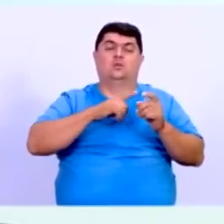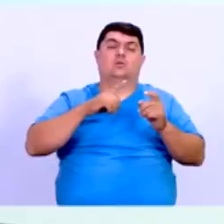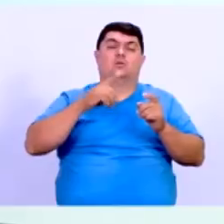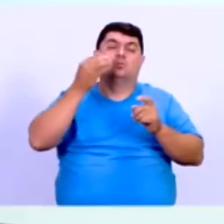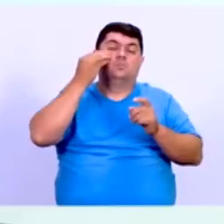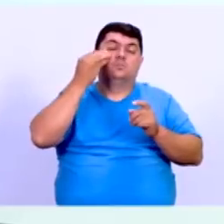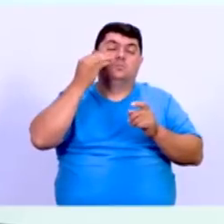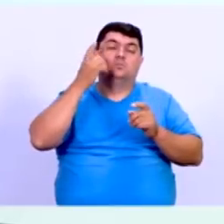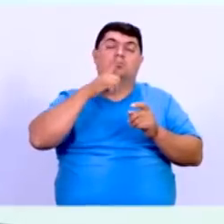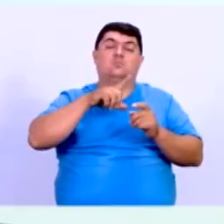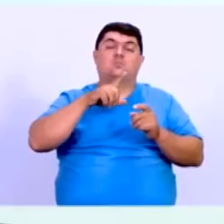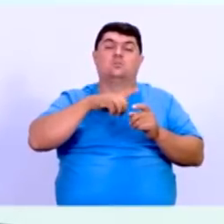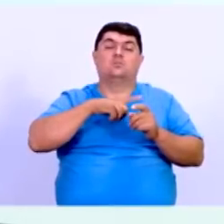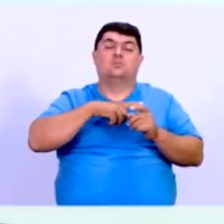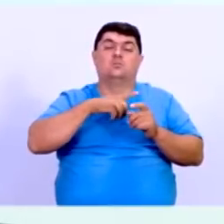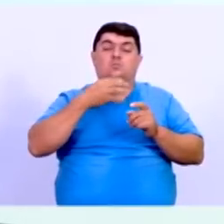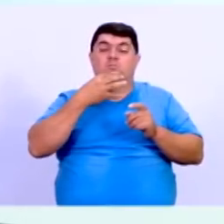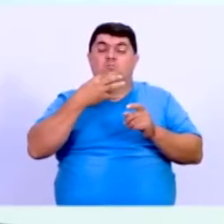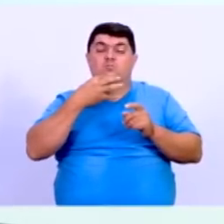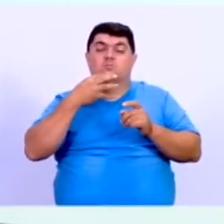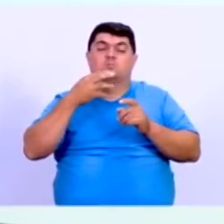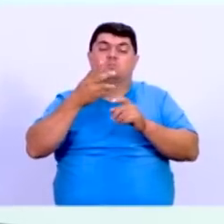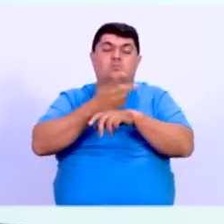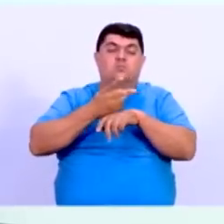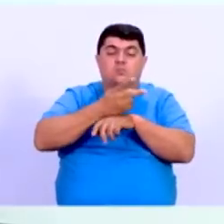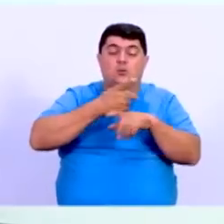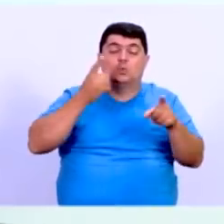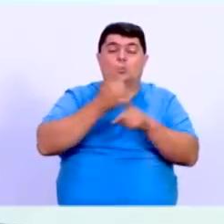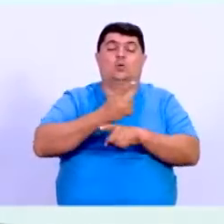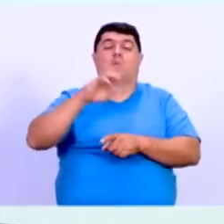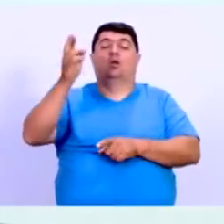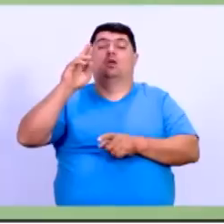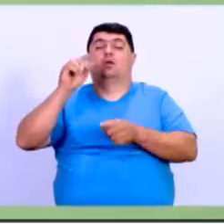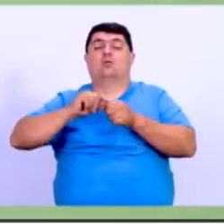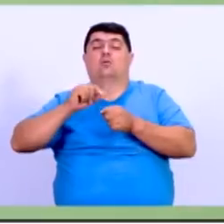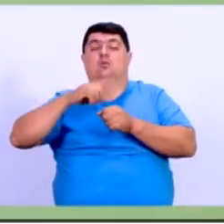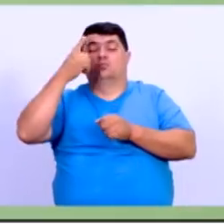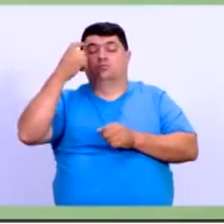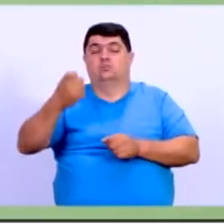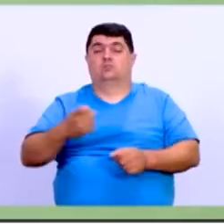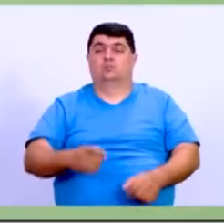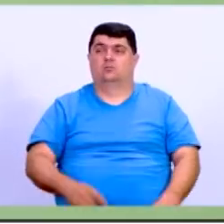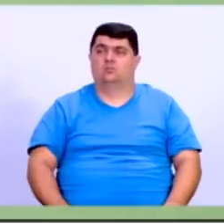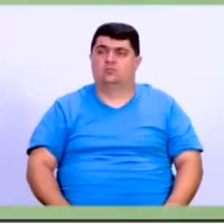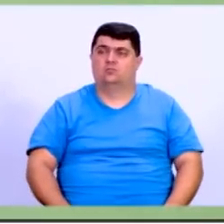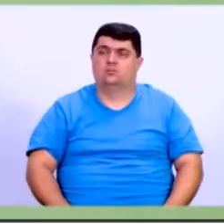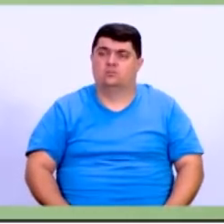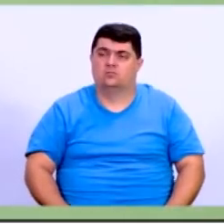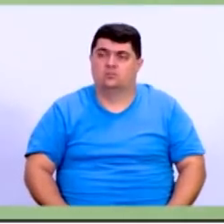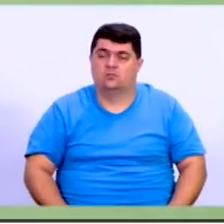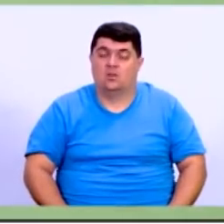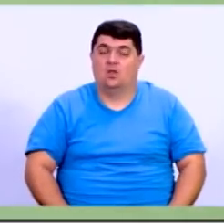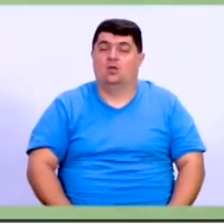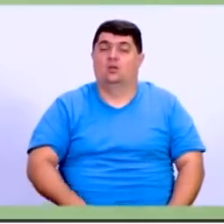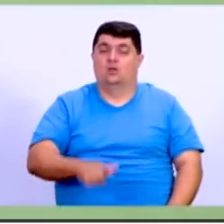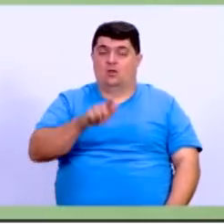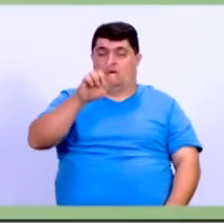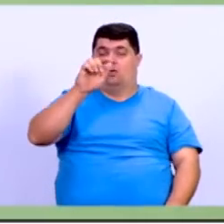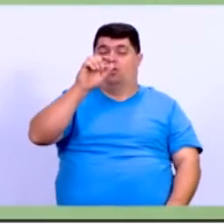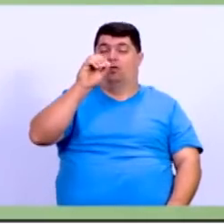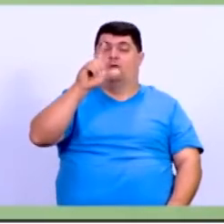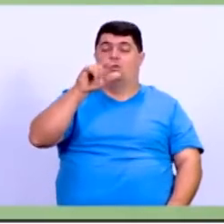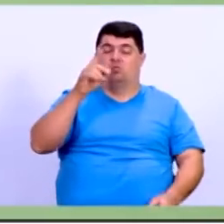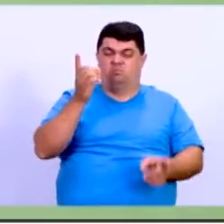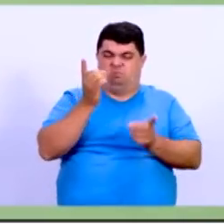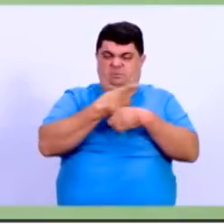poder rastrear e chegar aos autores desse crime, né? Vem aqui comigo, olha só, golpes, né, pessoal? Na internet